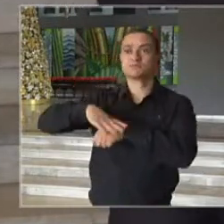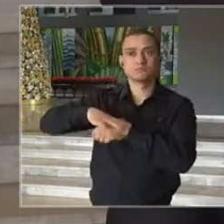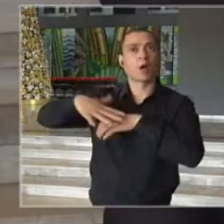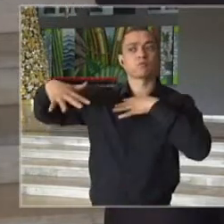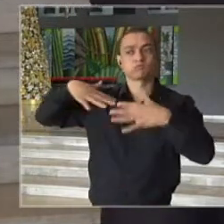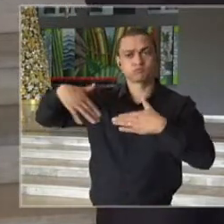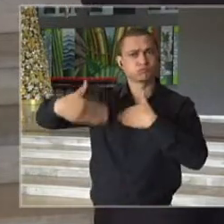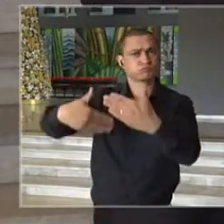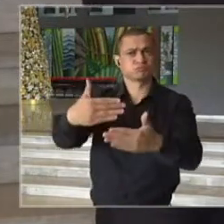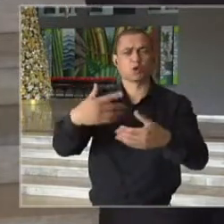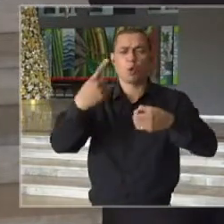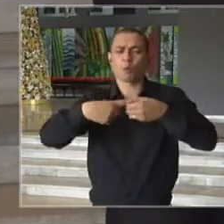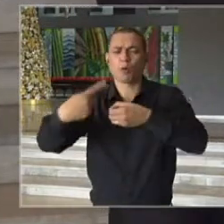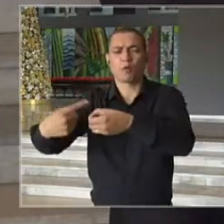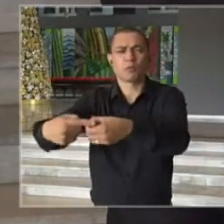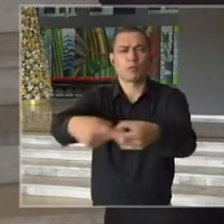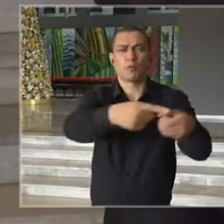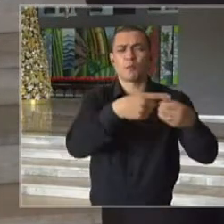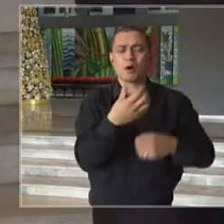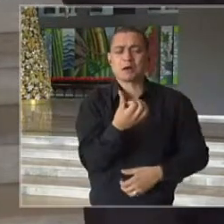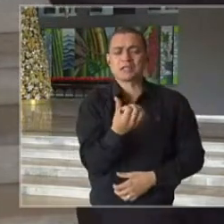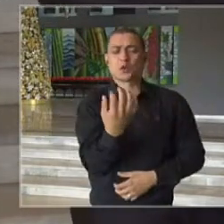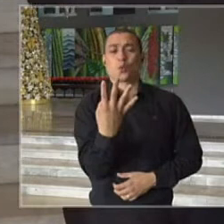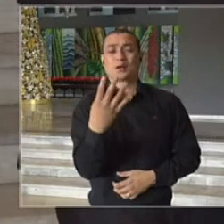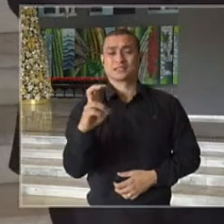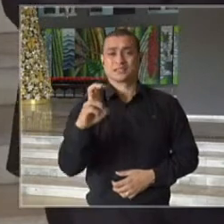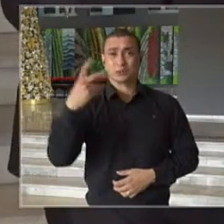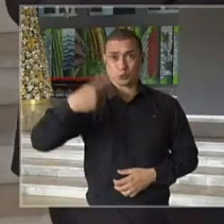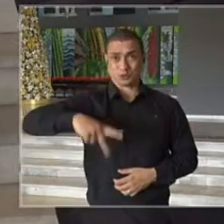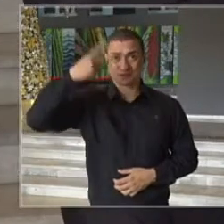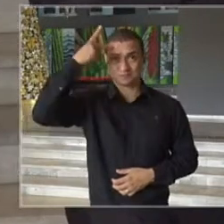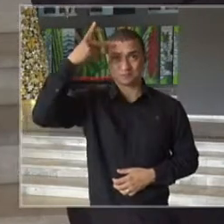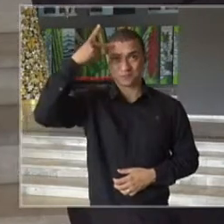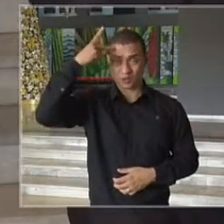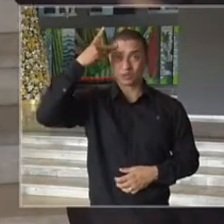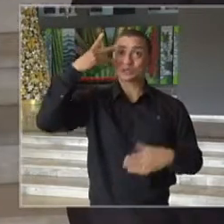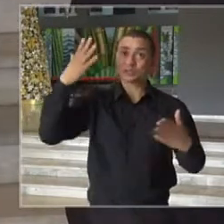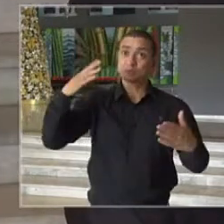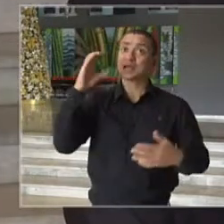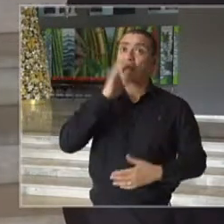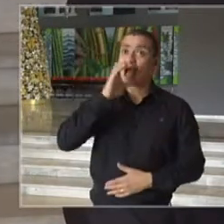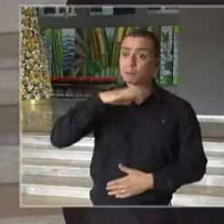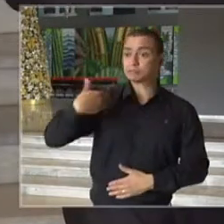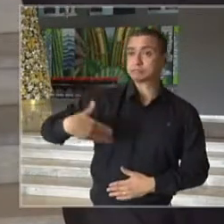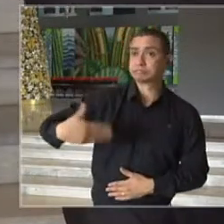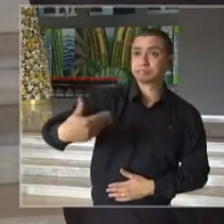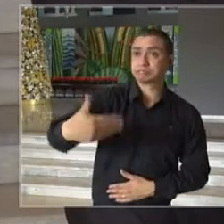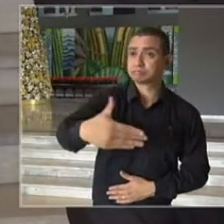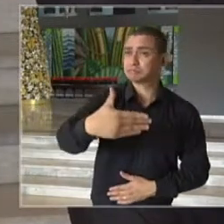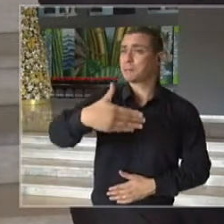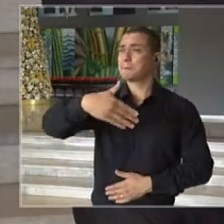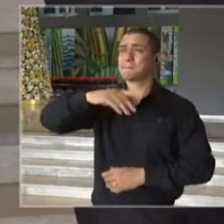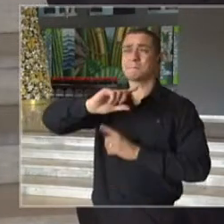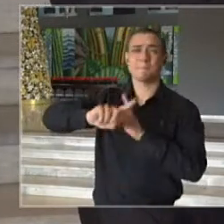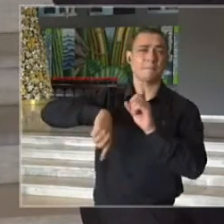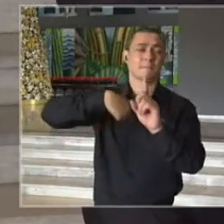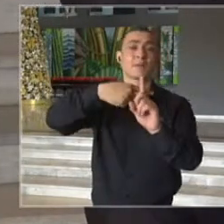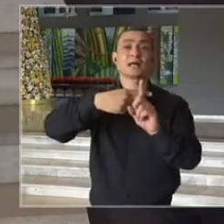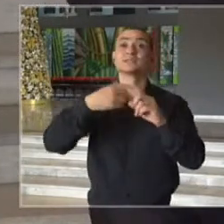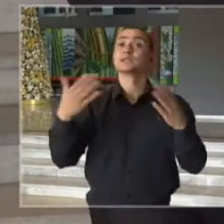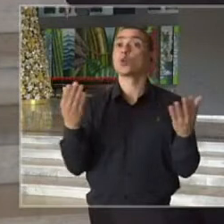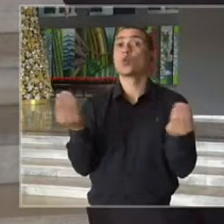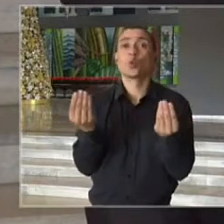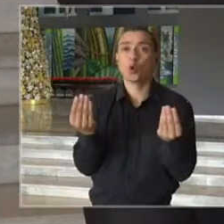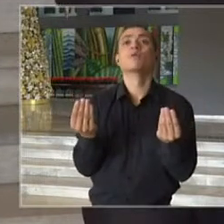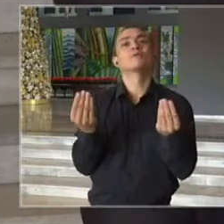com 645 municípios, por isso que precisamos avançar e avançar ainda mais, e para isso a gente